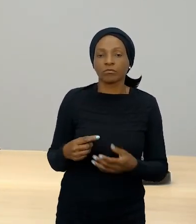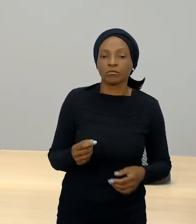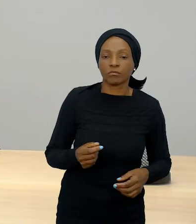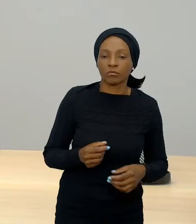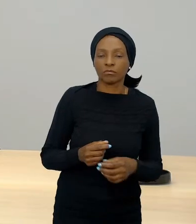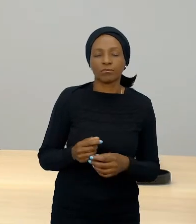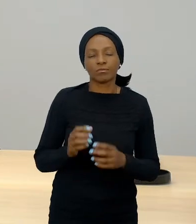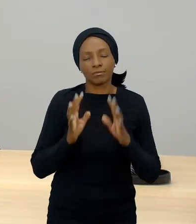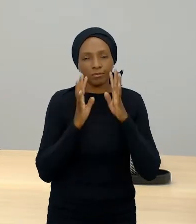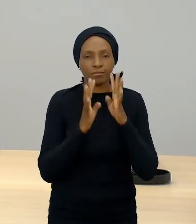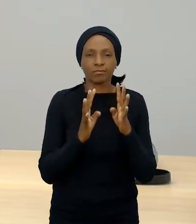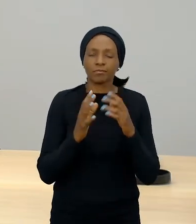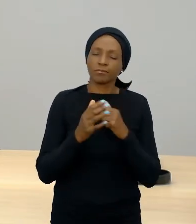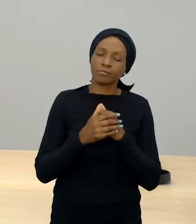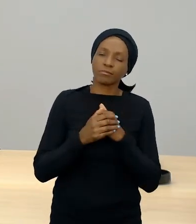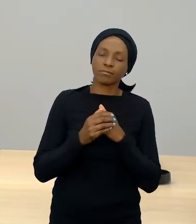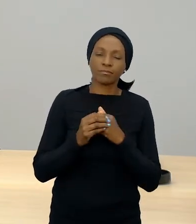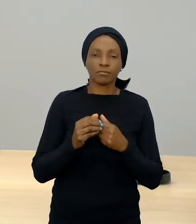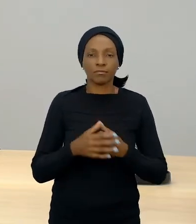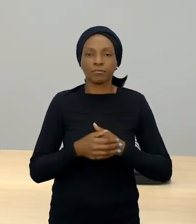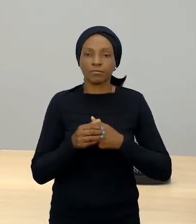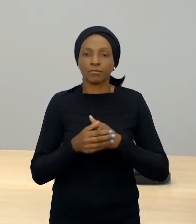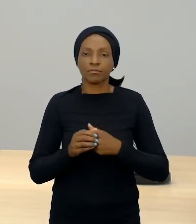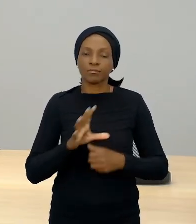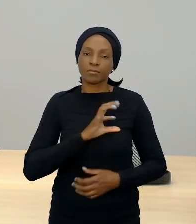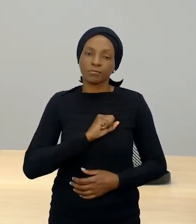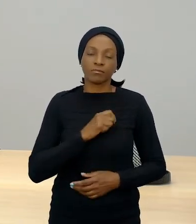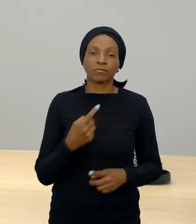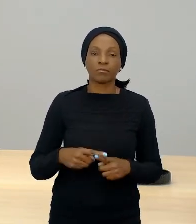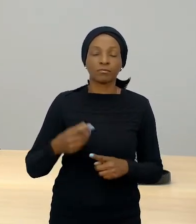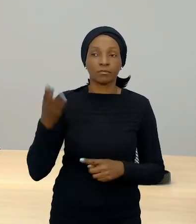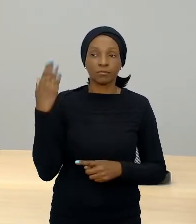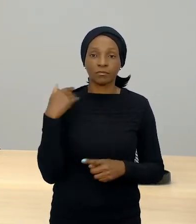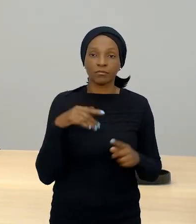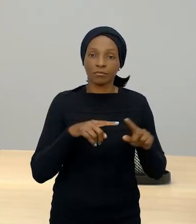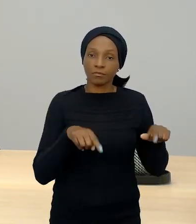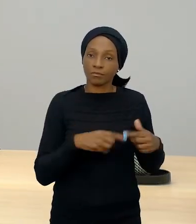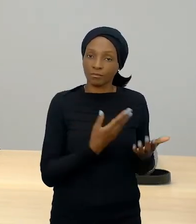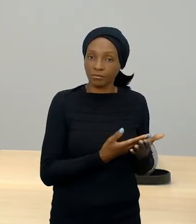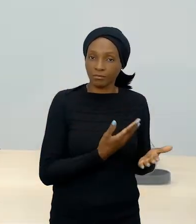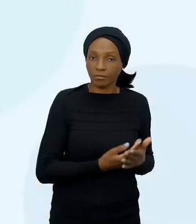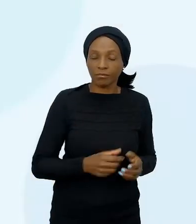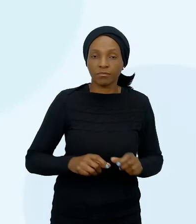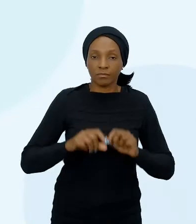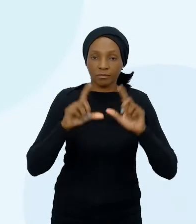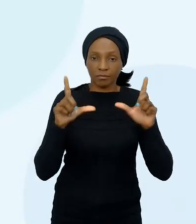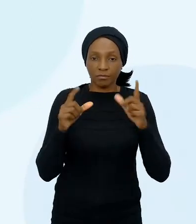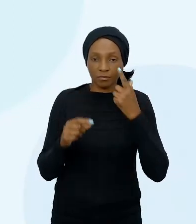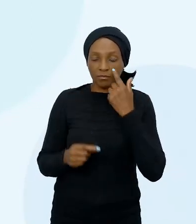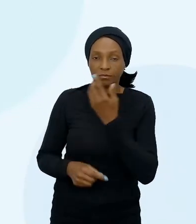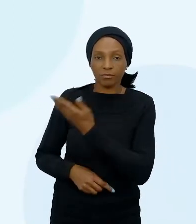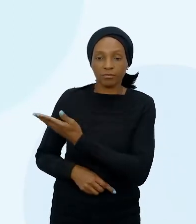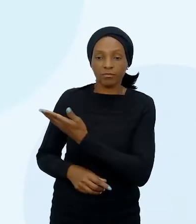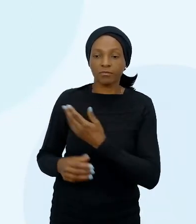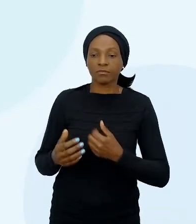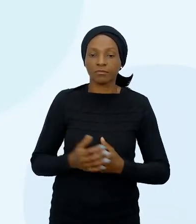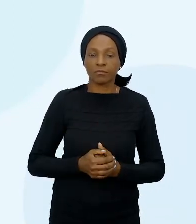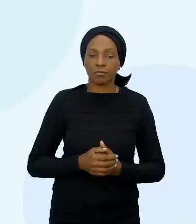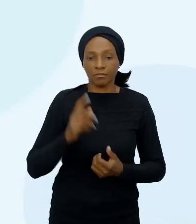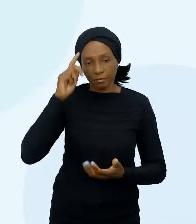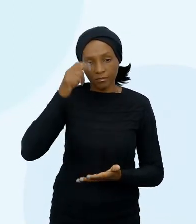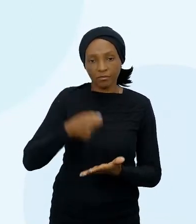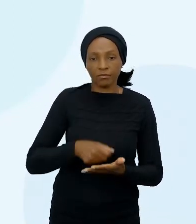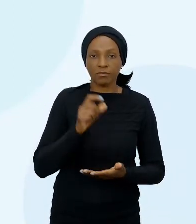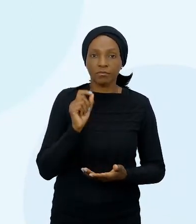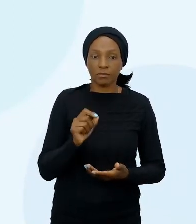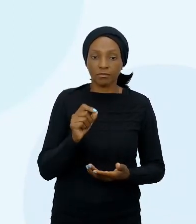muito carinho, muito amor, porque nós decidimos na última aula ali, na tela vai aparecer para vocês, né? Nós já